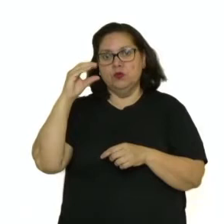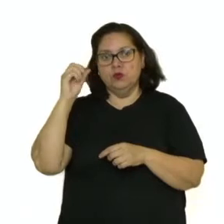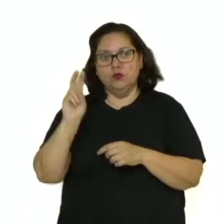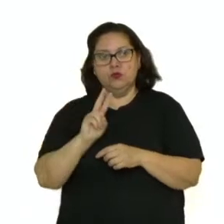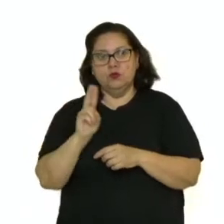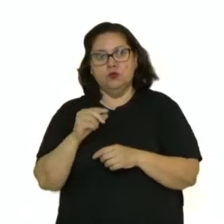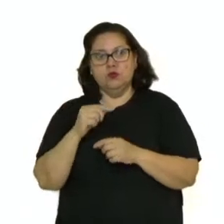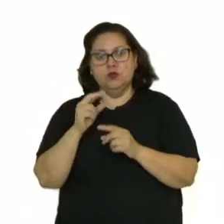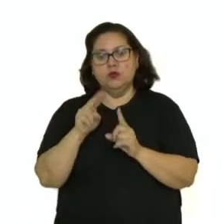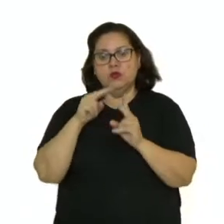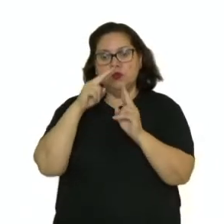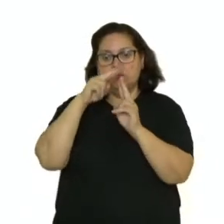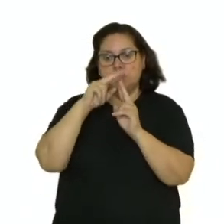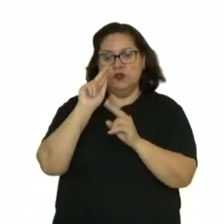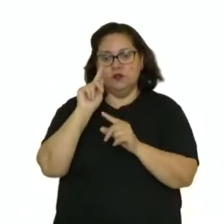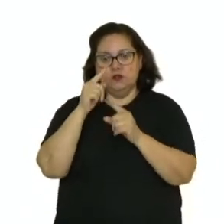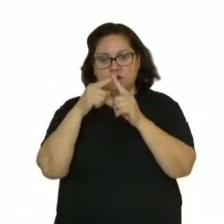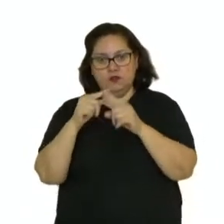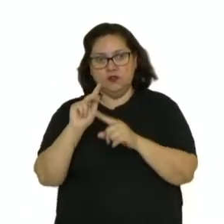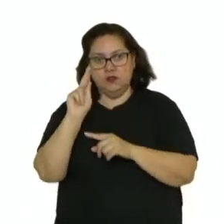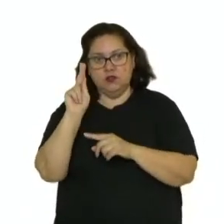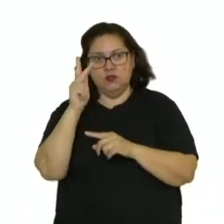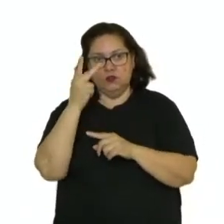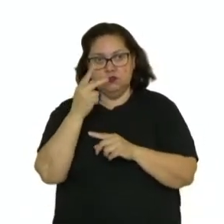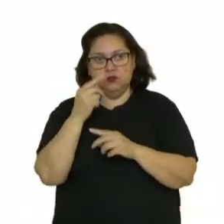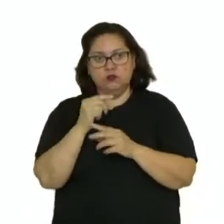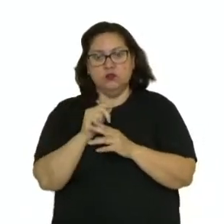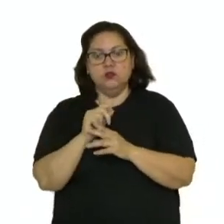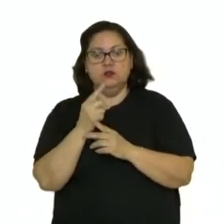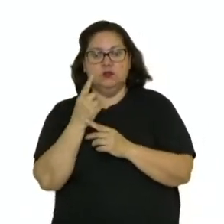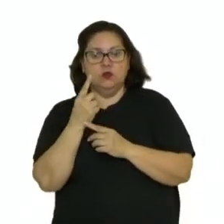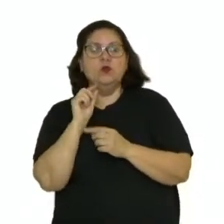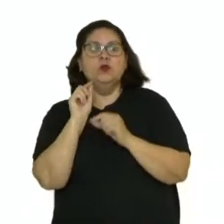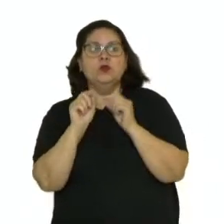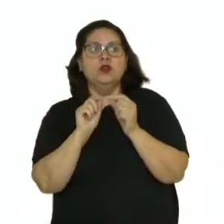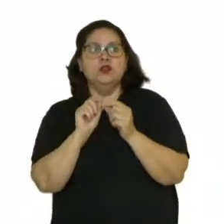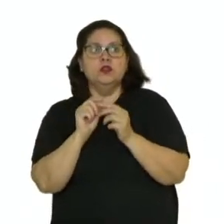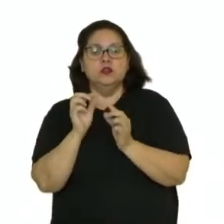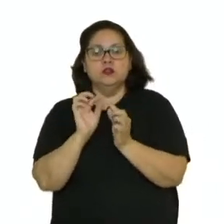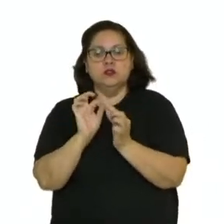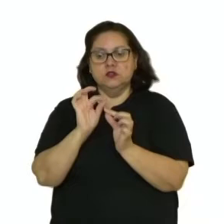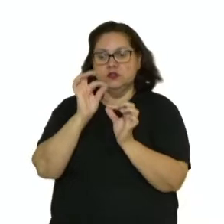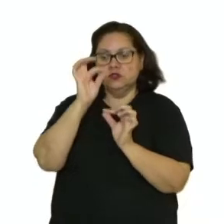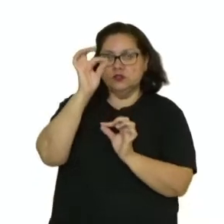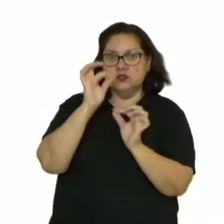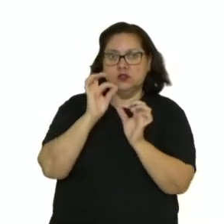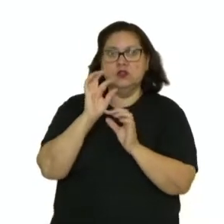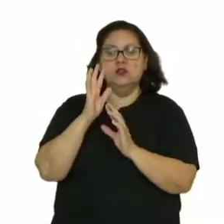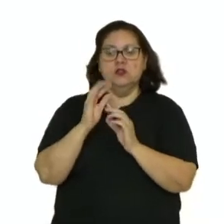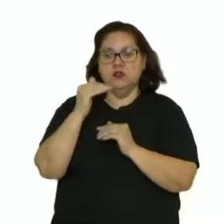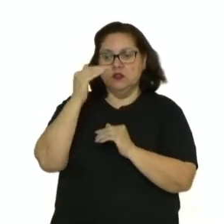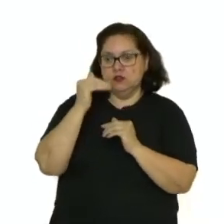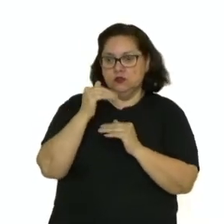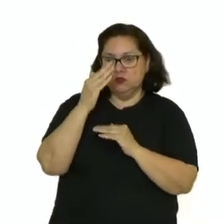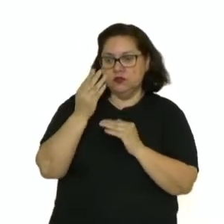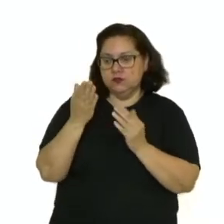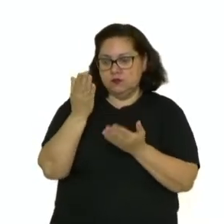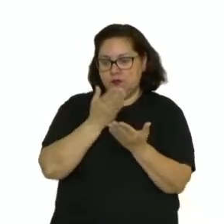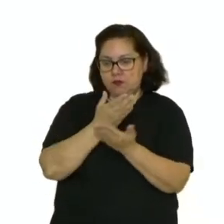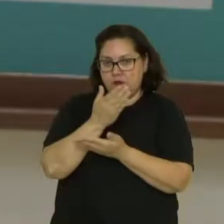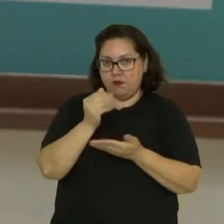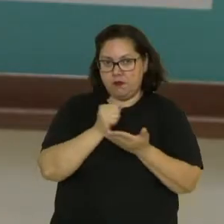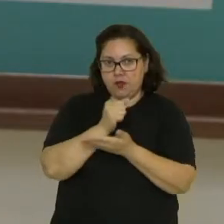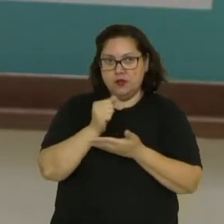ser π vezes a altura. A altura é o quê? A distância entre as duas